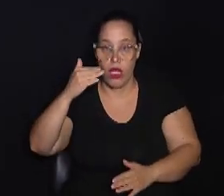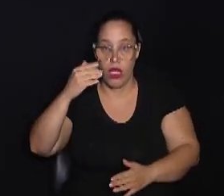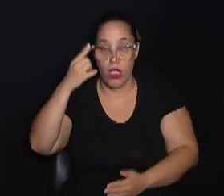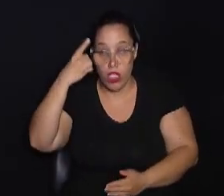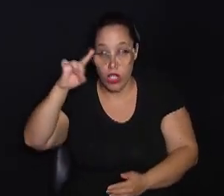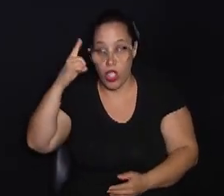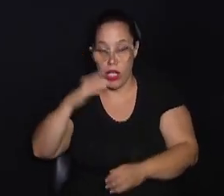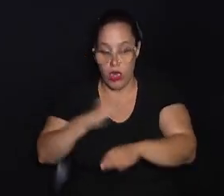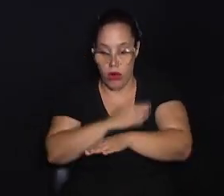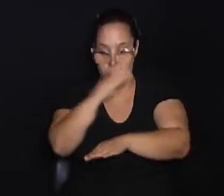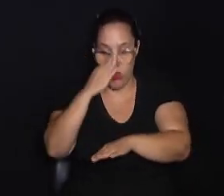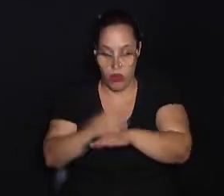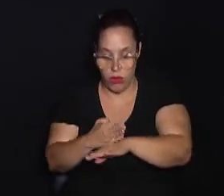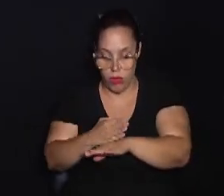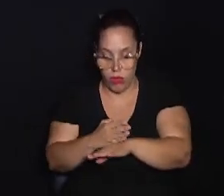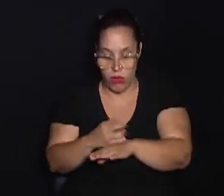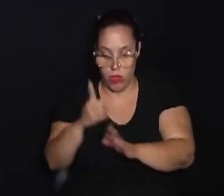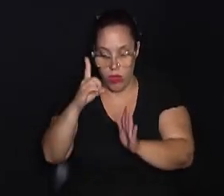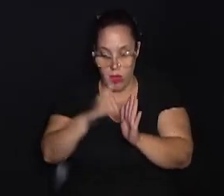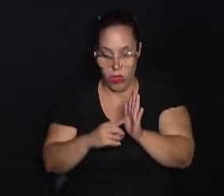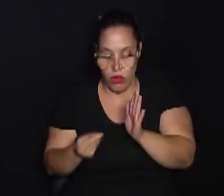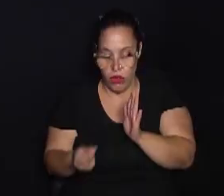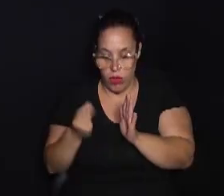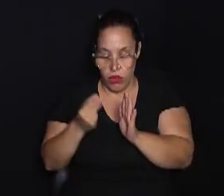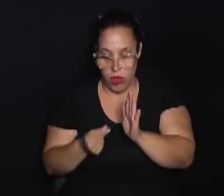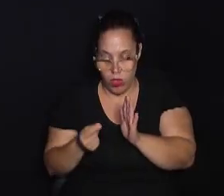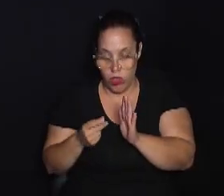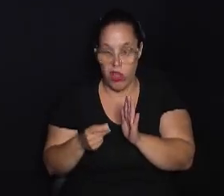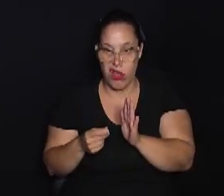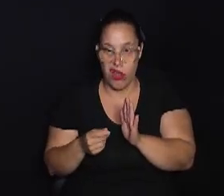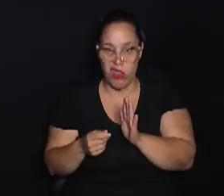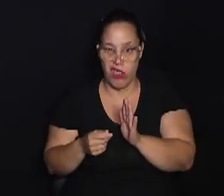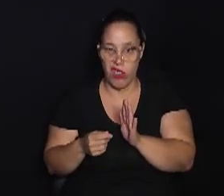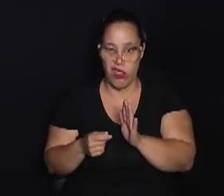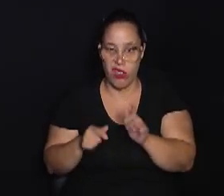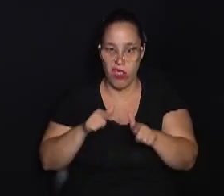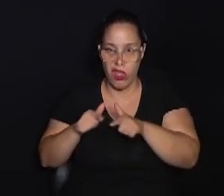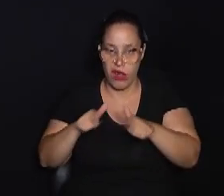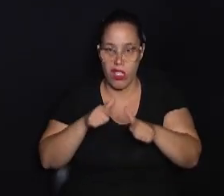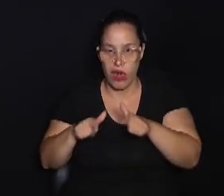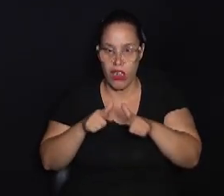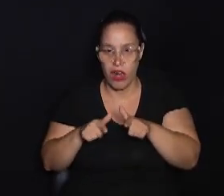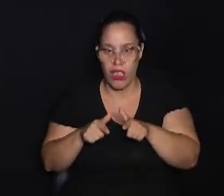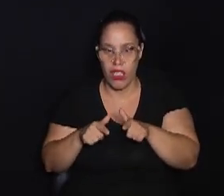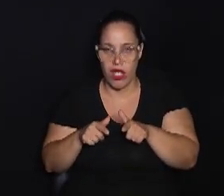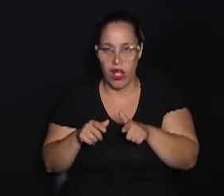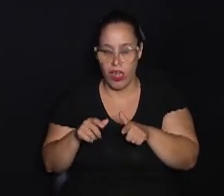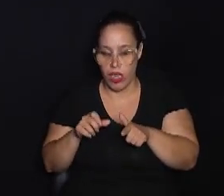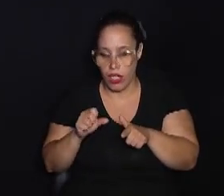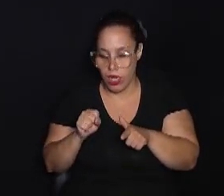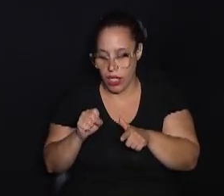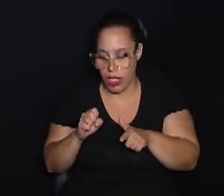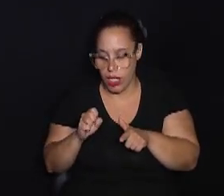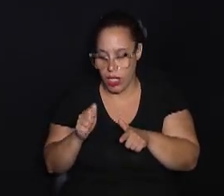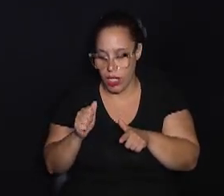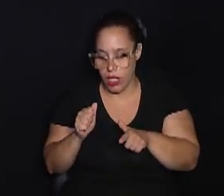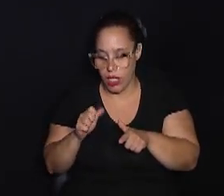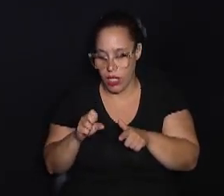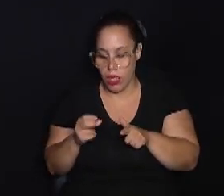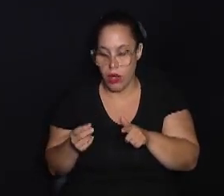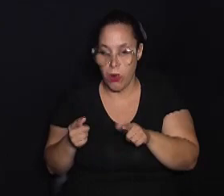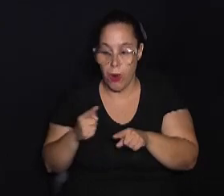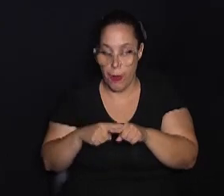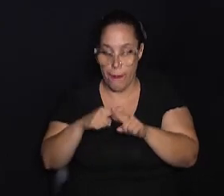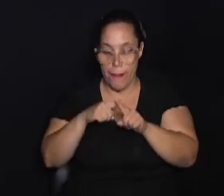de trabalho, você tem direito ao valor da hora seca, da hora que você trabalhou, que a gente costuma falar hora seca, mais um